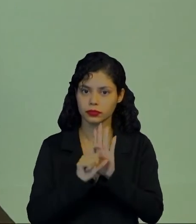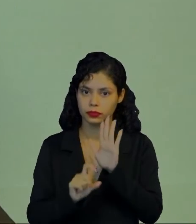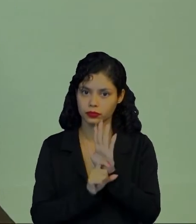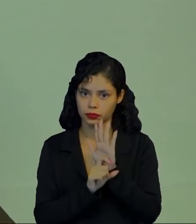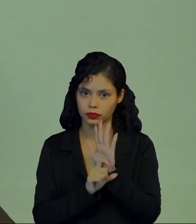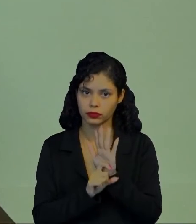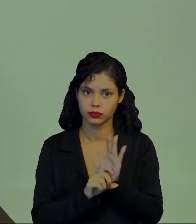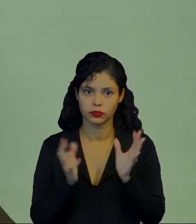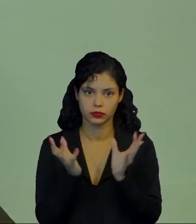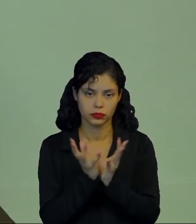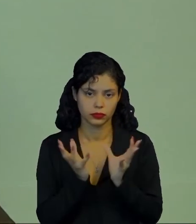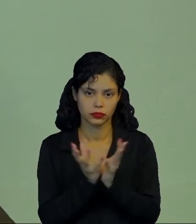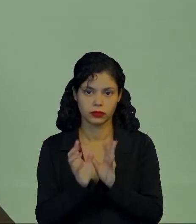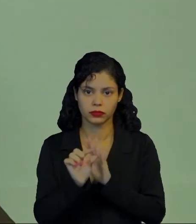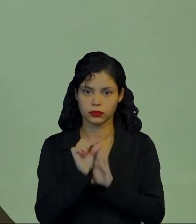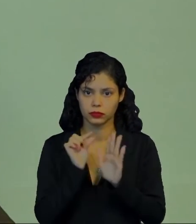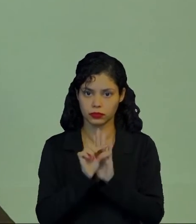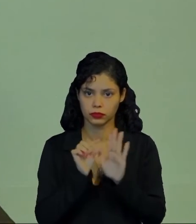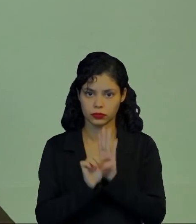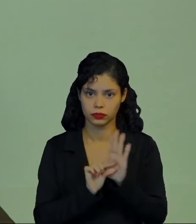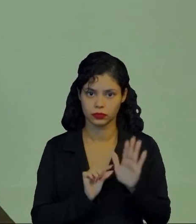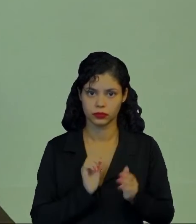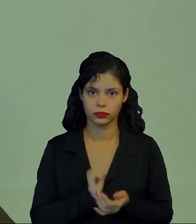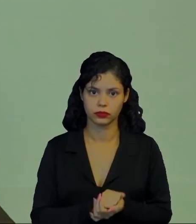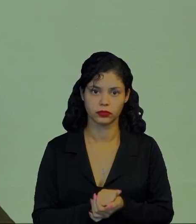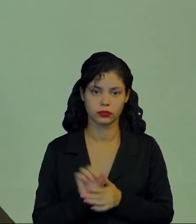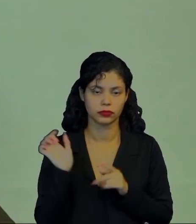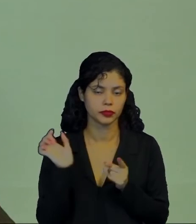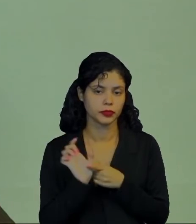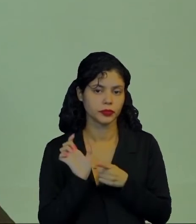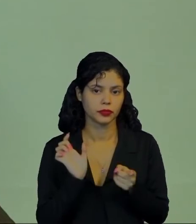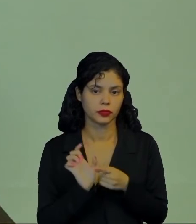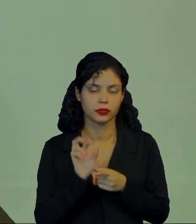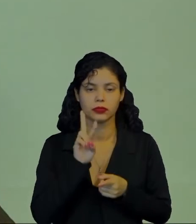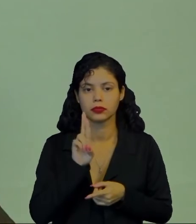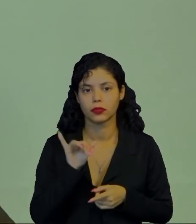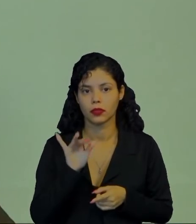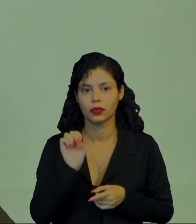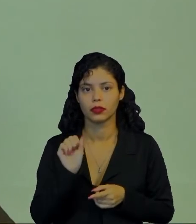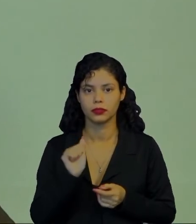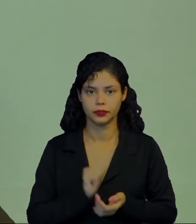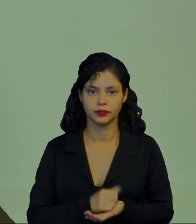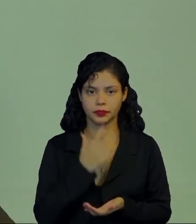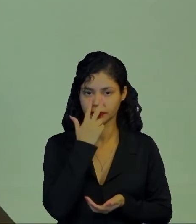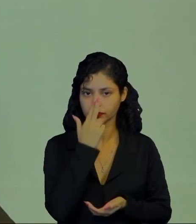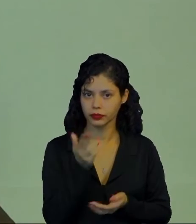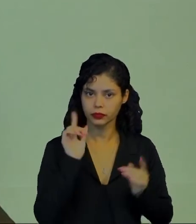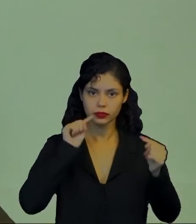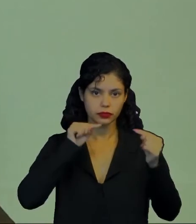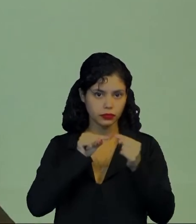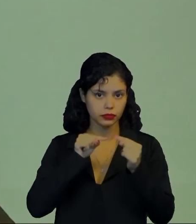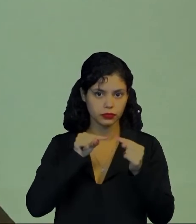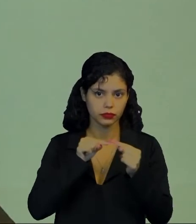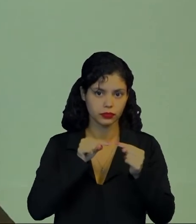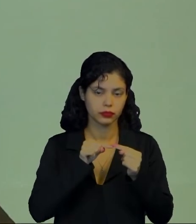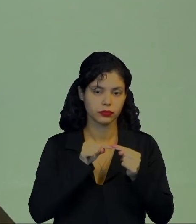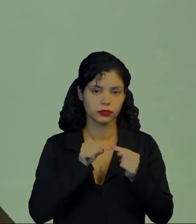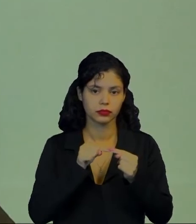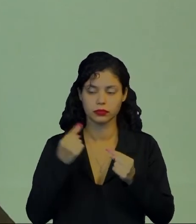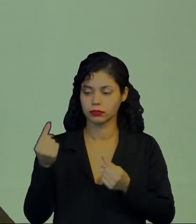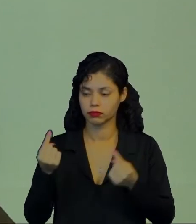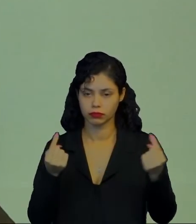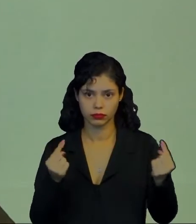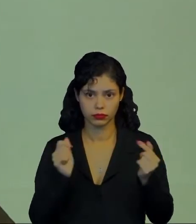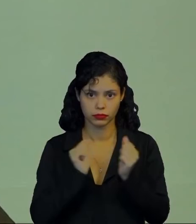um conjunto de versos, e as palavras que rimam, que são aquelas que combinam uma com a